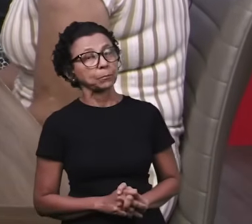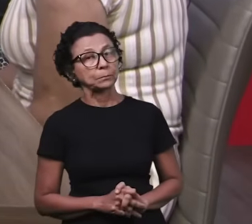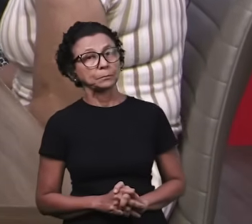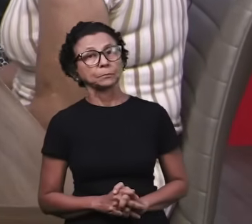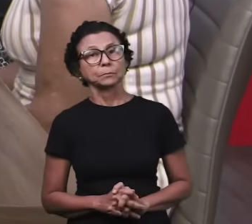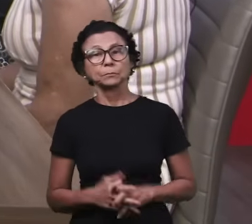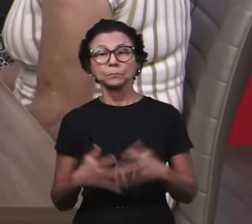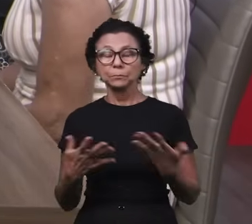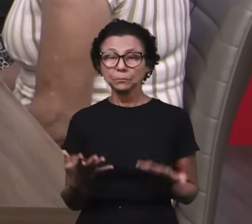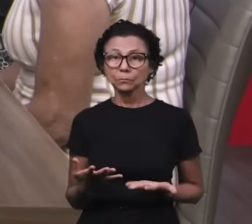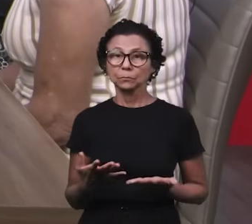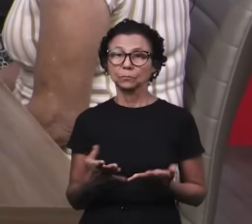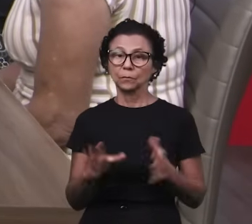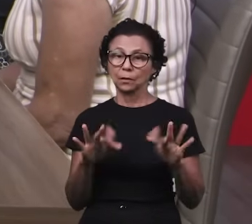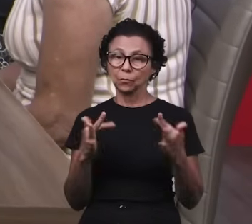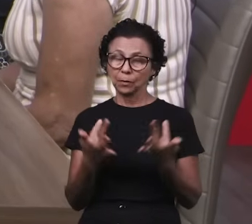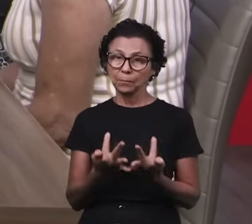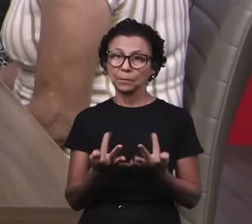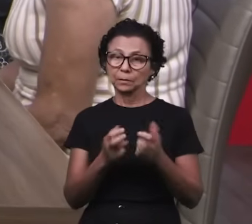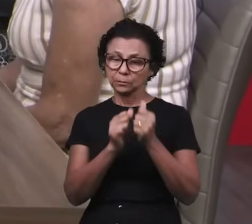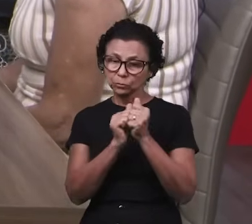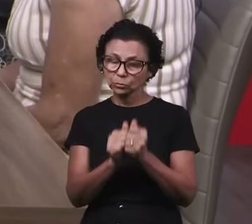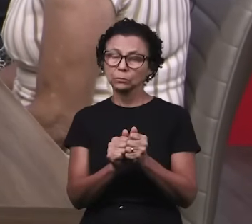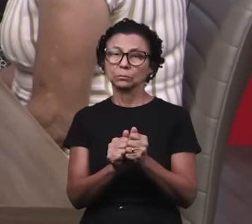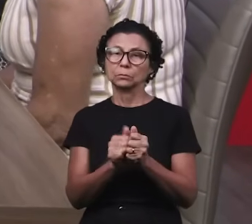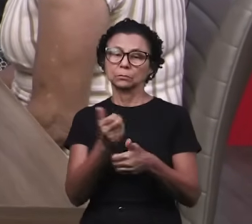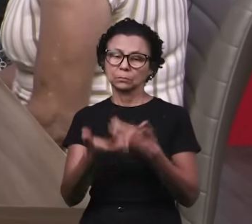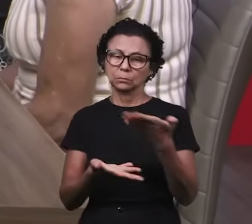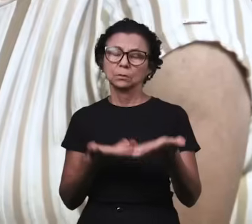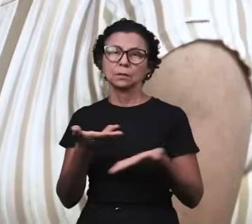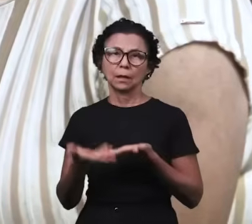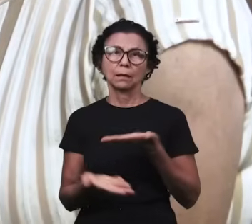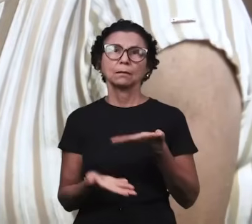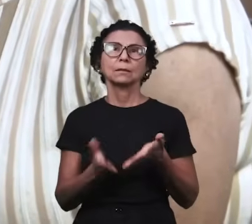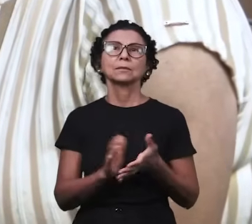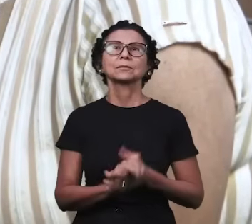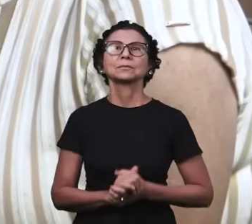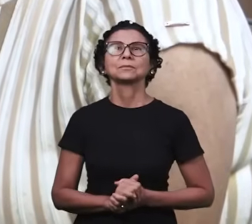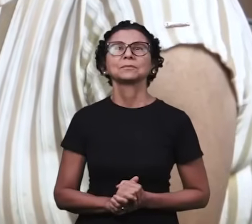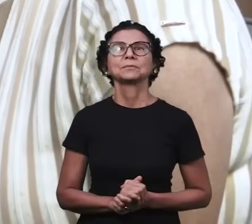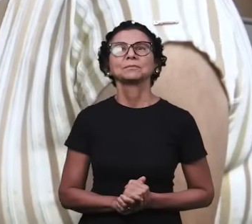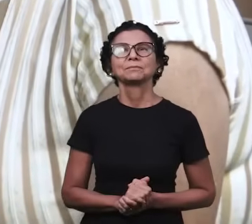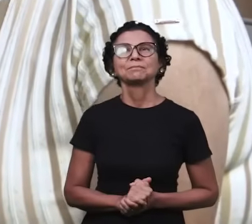em conjunto. Precisa ser prazeroso, né? Estarmos juntos, né? Com muita